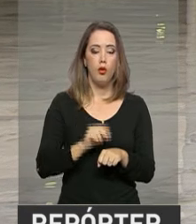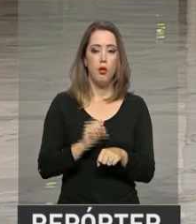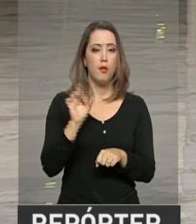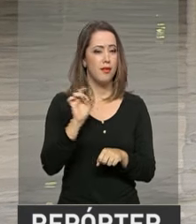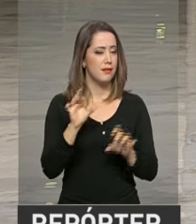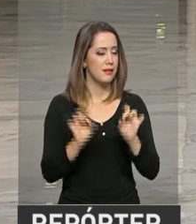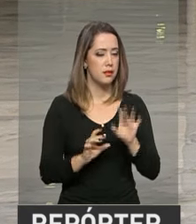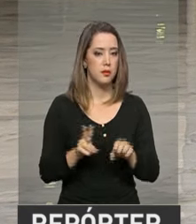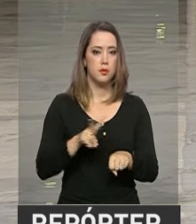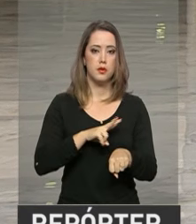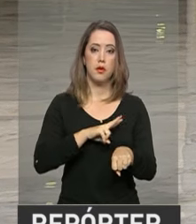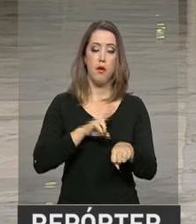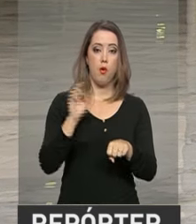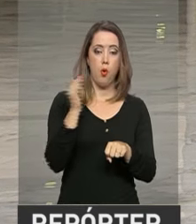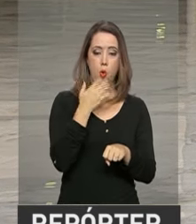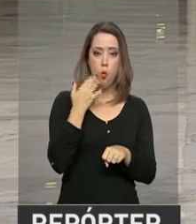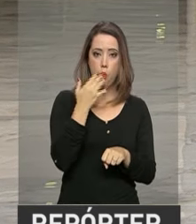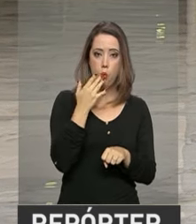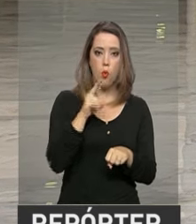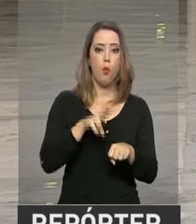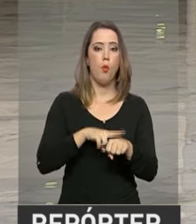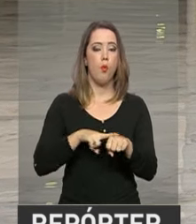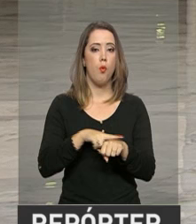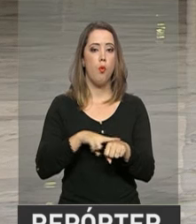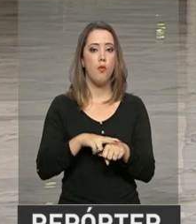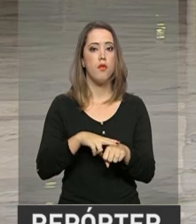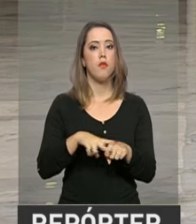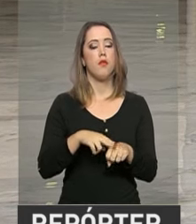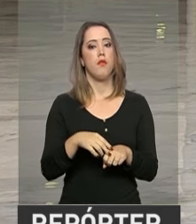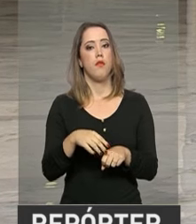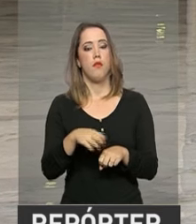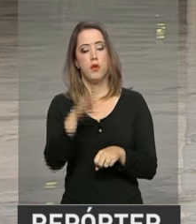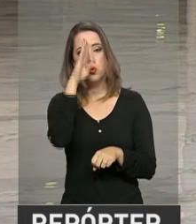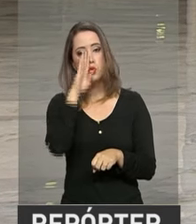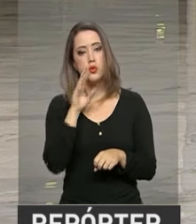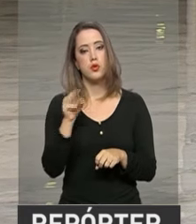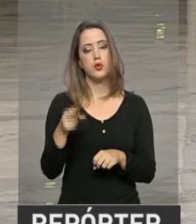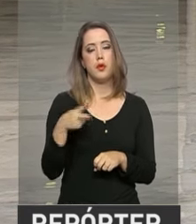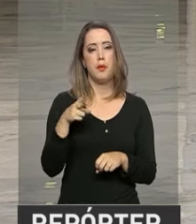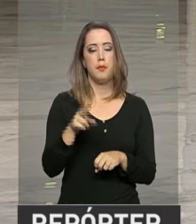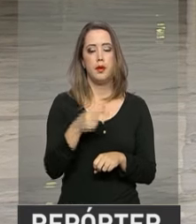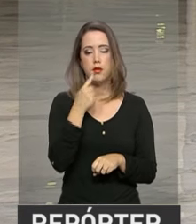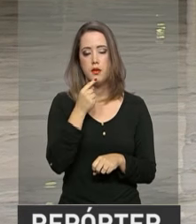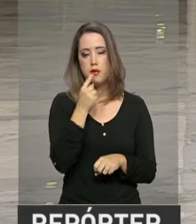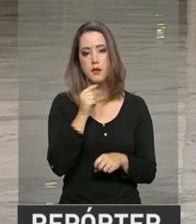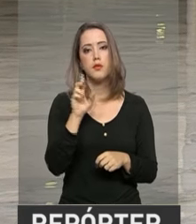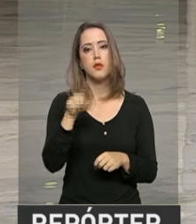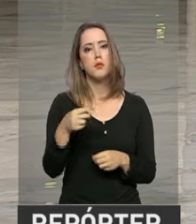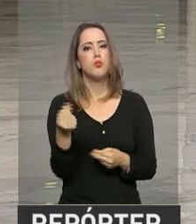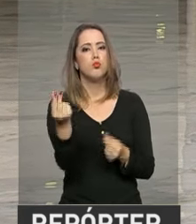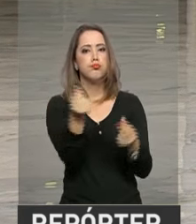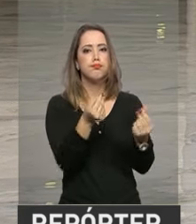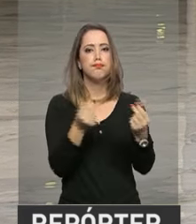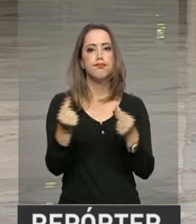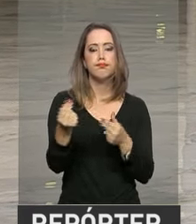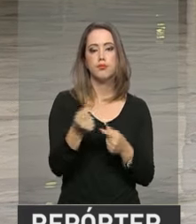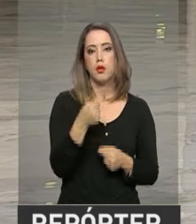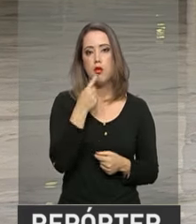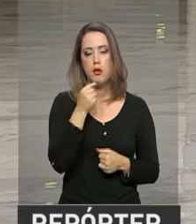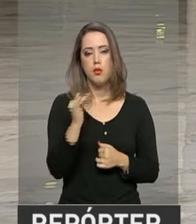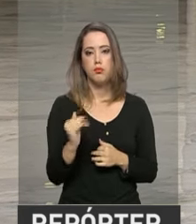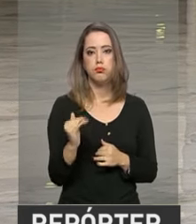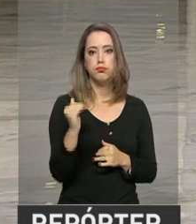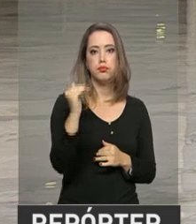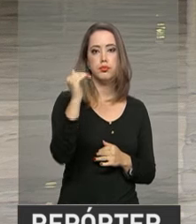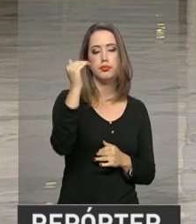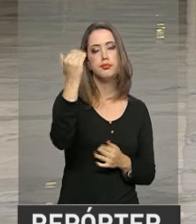funcionamento muito simples. Cores verde, amarela e vermelha indicam o custo da geração de eletricidade de acordo com as condições aí para